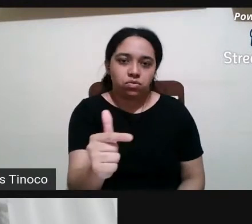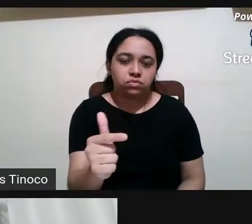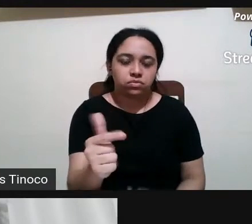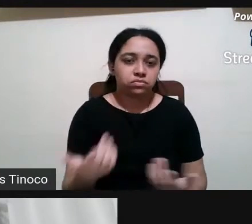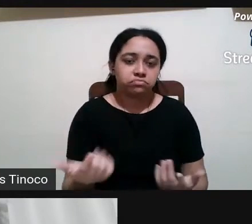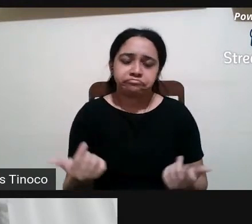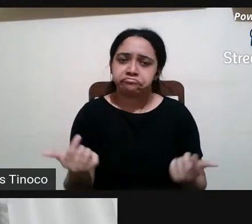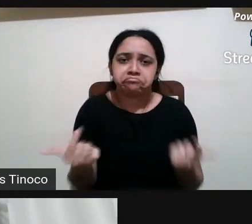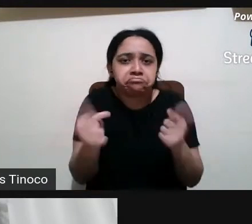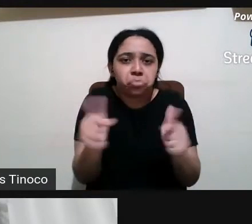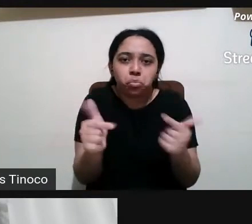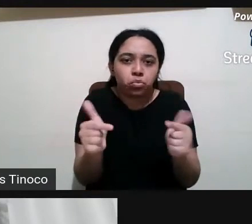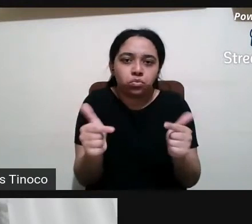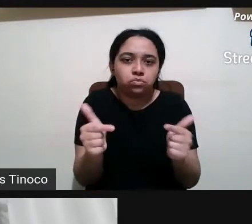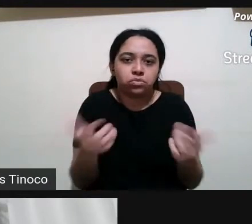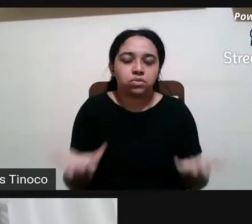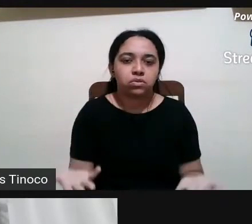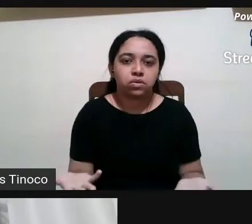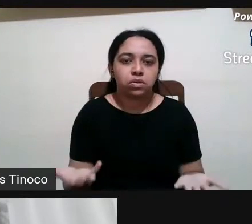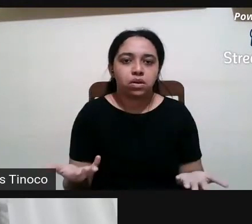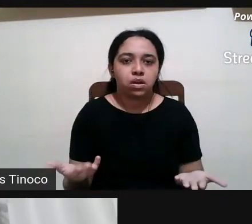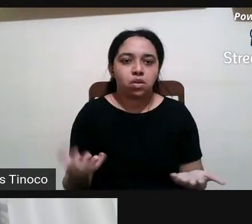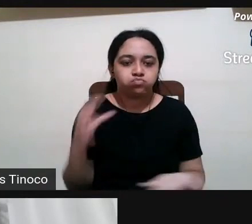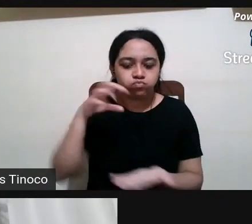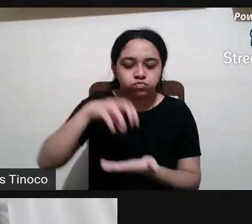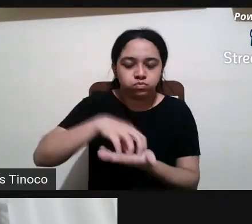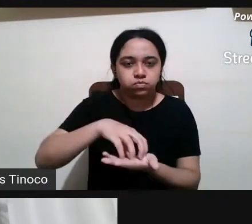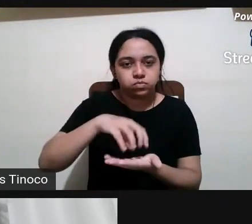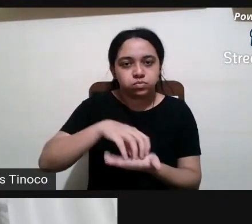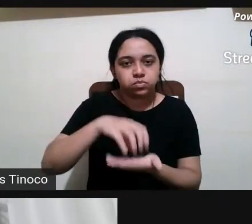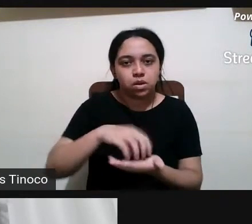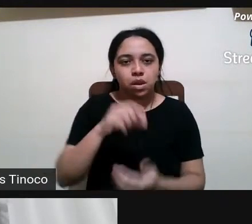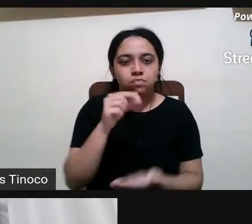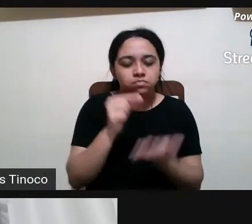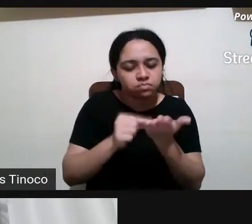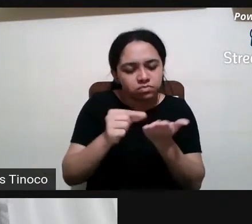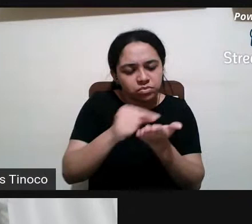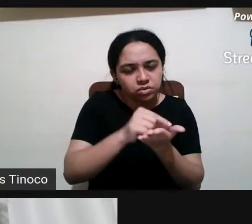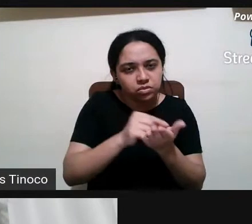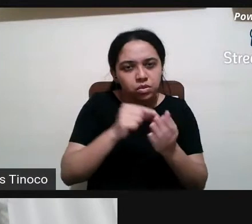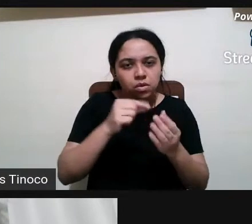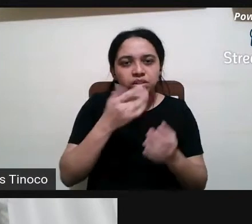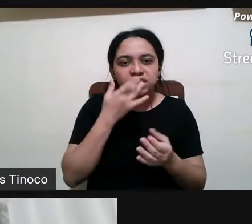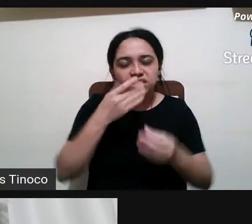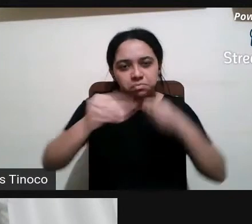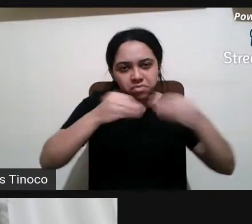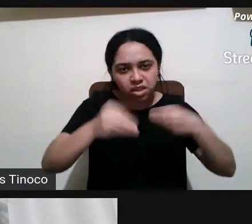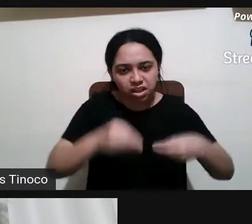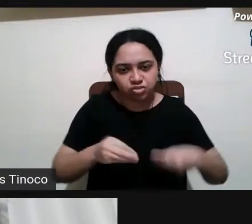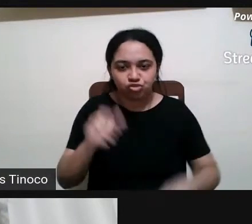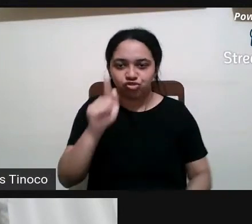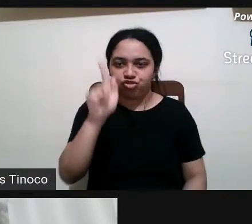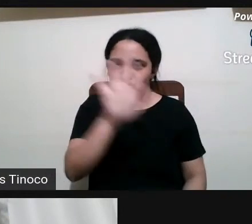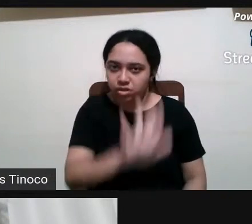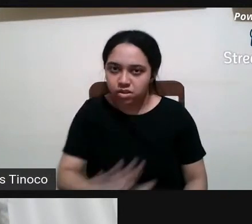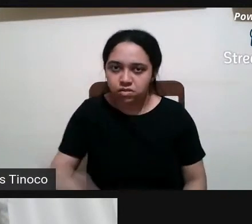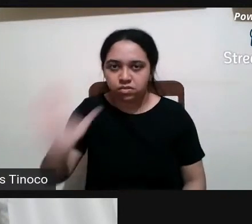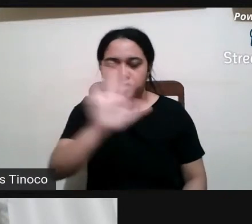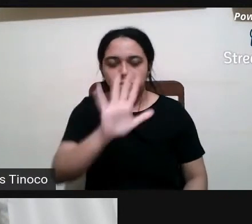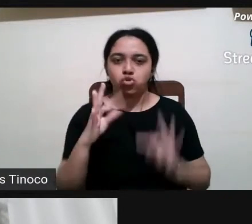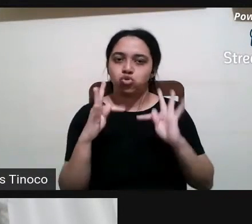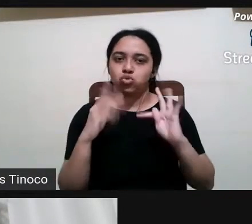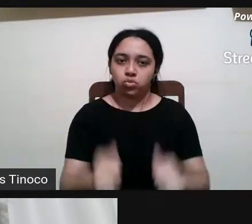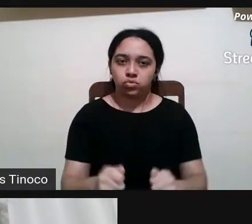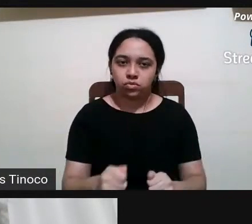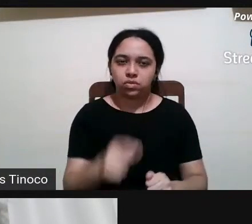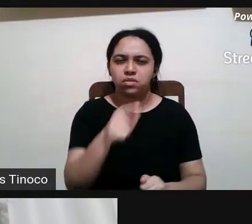temos uma concentração de microplástico que seja genérica para todas as espécies de molusco. Lembra quando